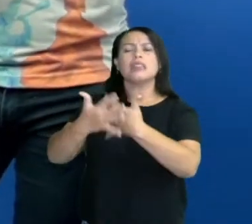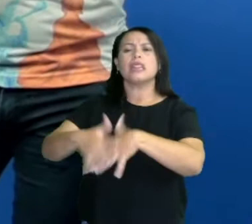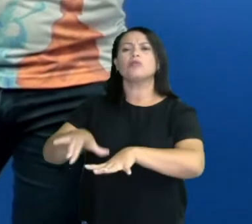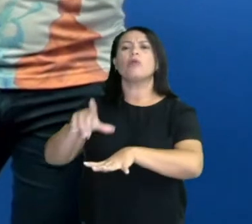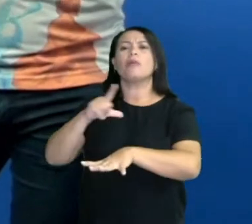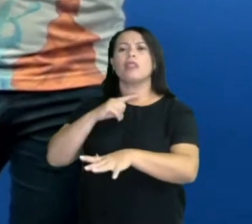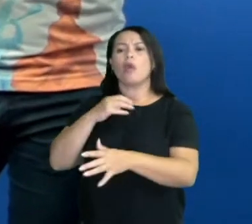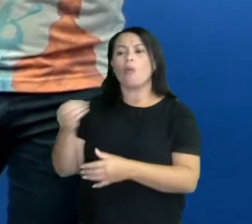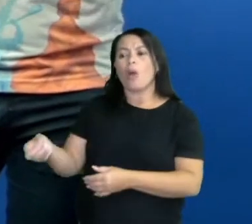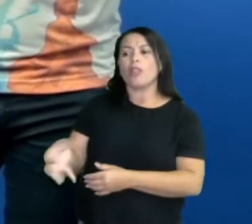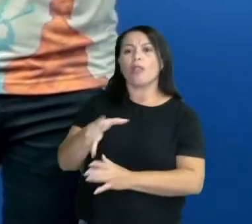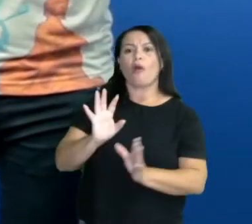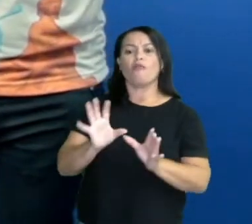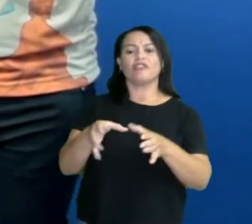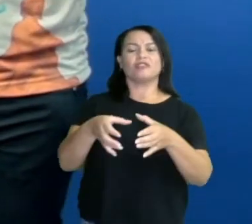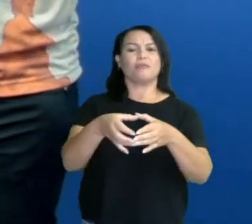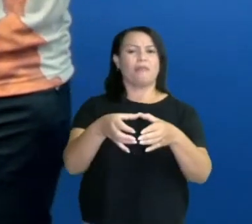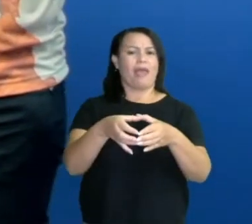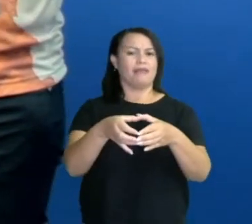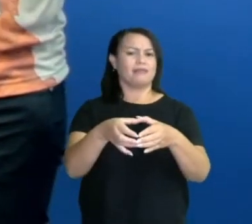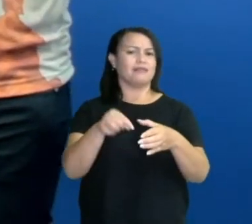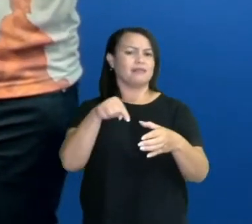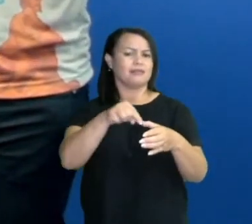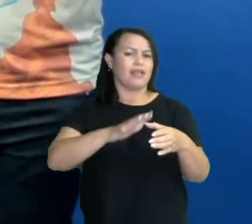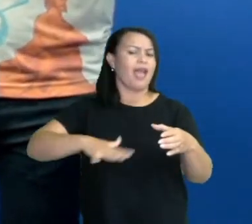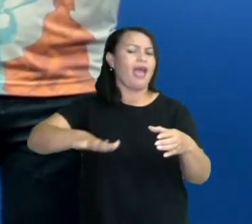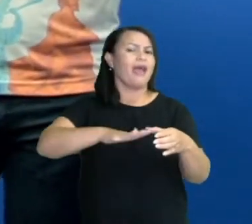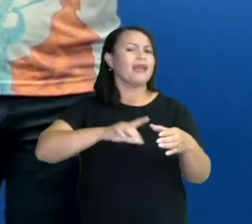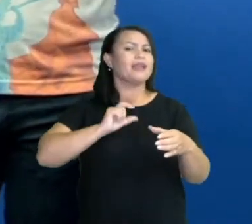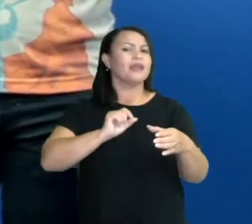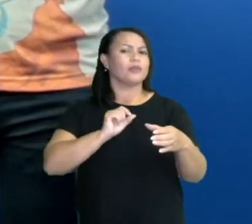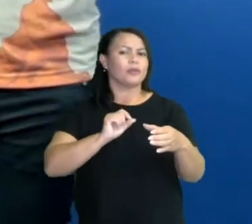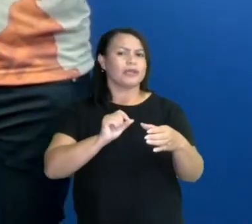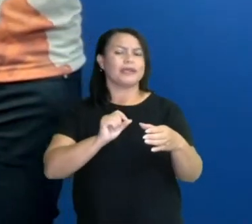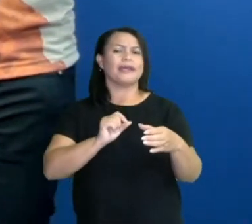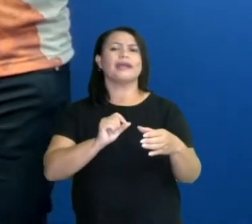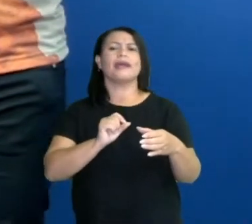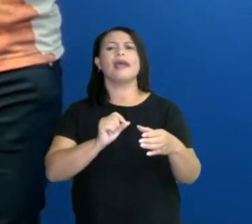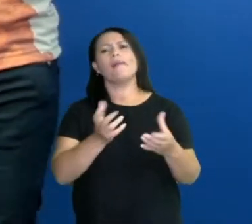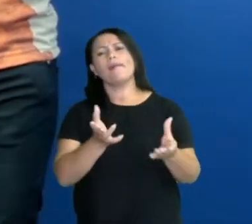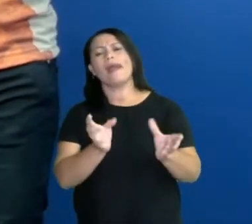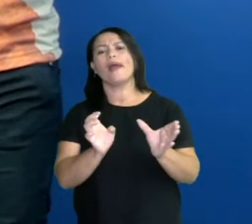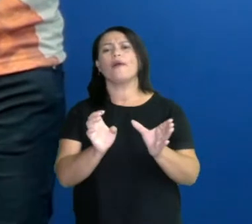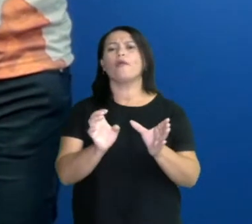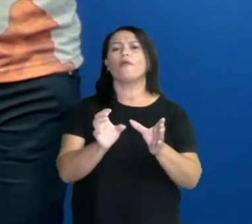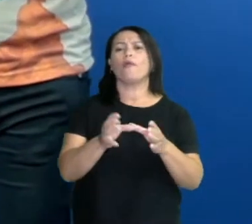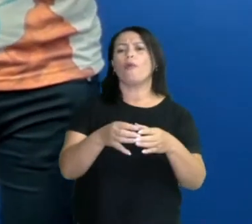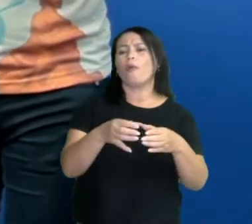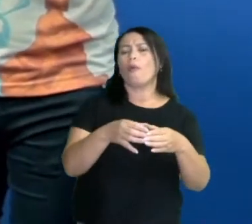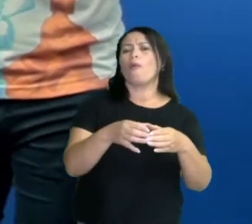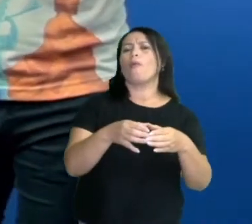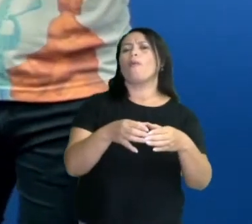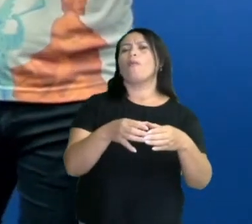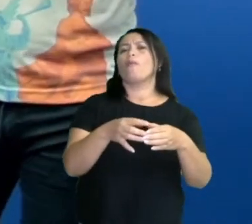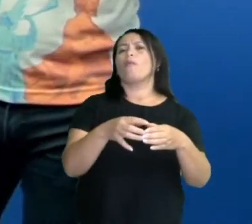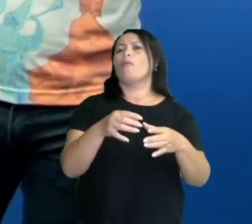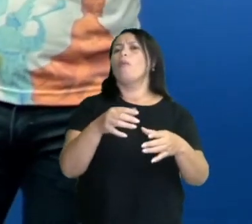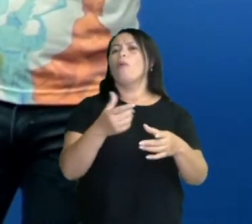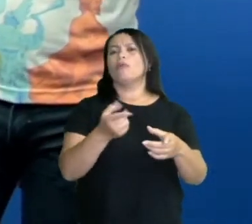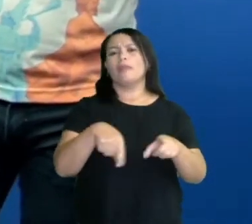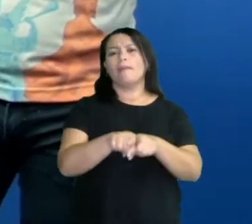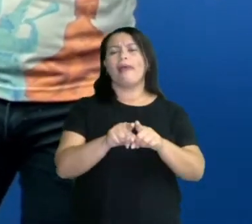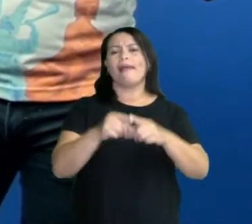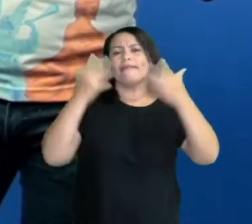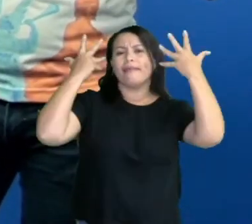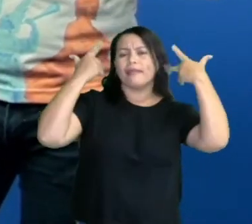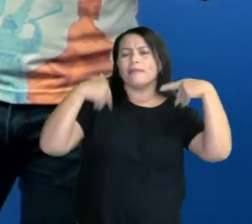Essa espécie é criada, uma nova espécie é criada tanto pelo isolamento daquele grupo de animais, como